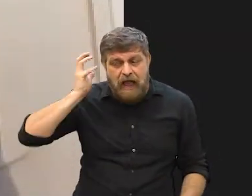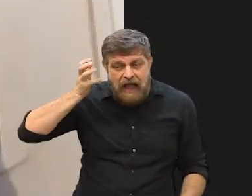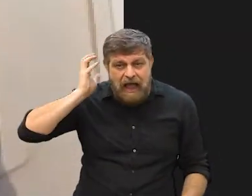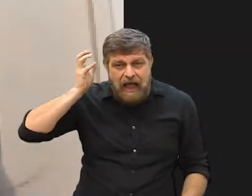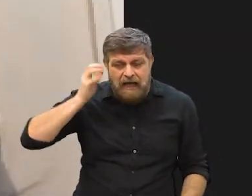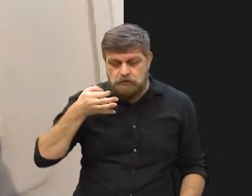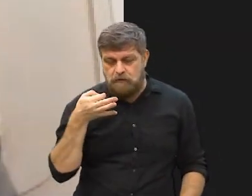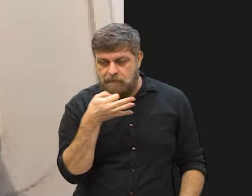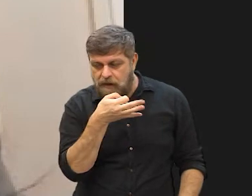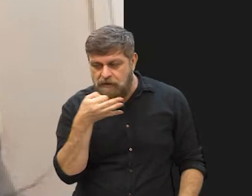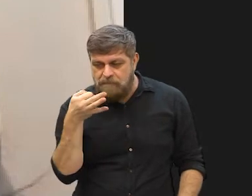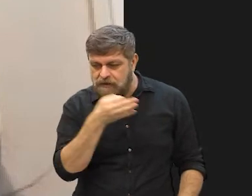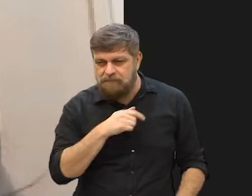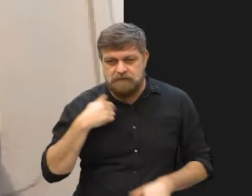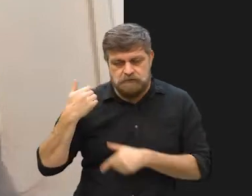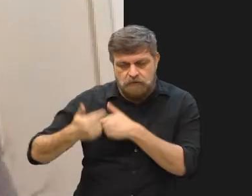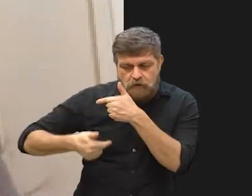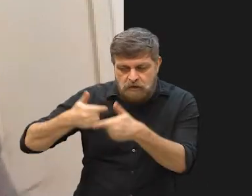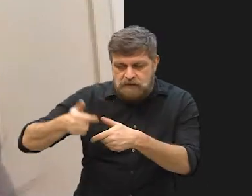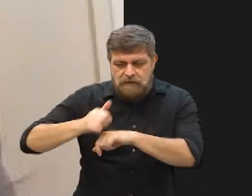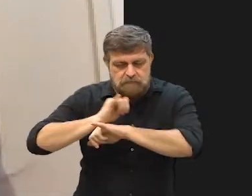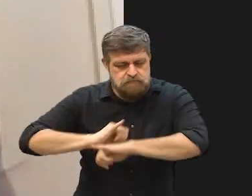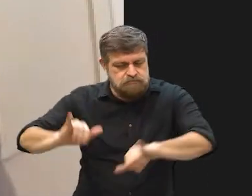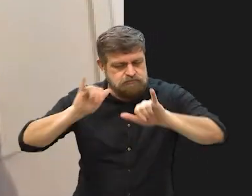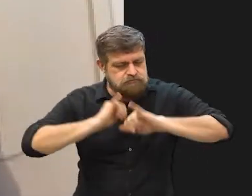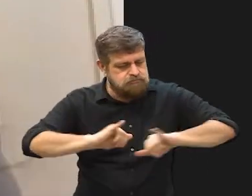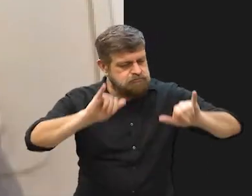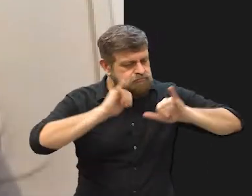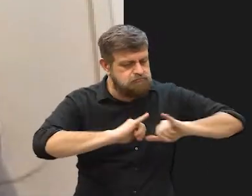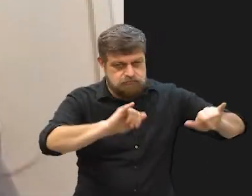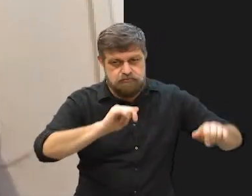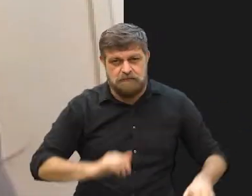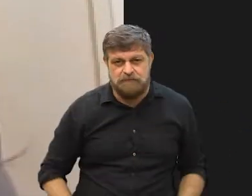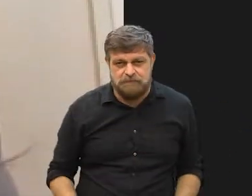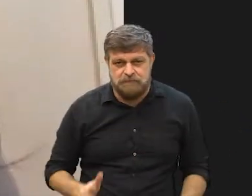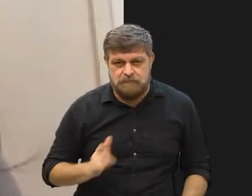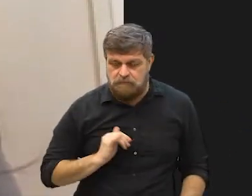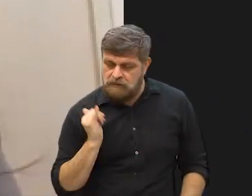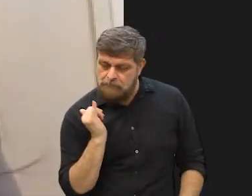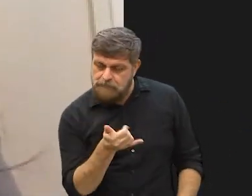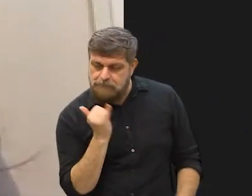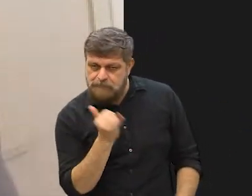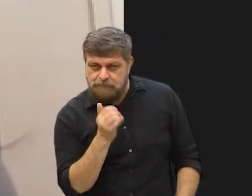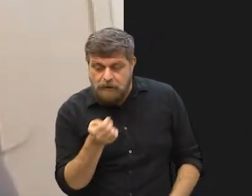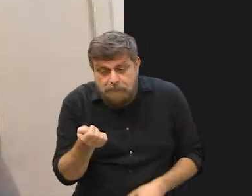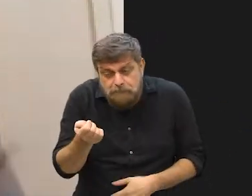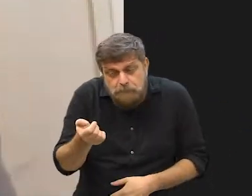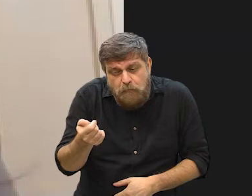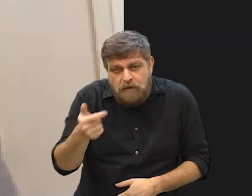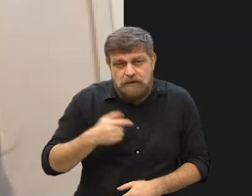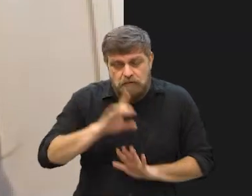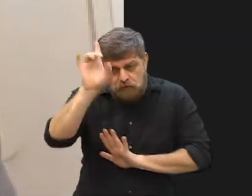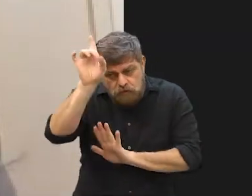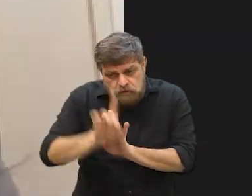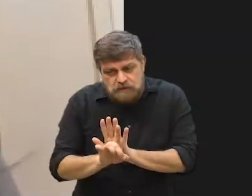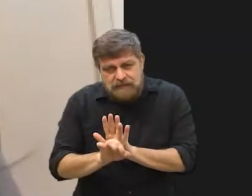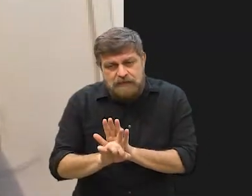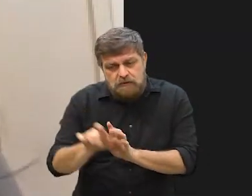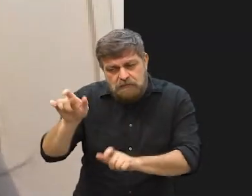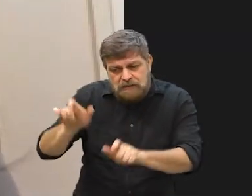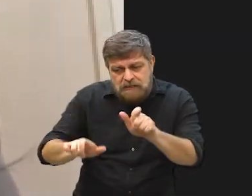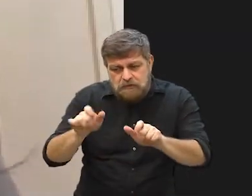gente faz um trabalho aí de divulgação, falando um pouco desse direito das